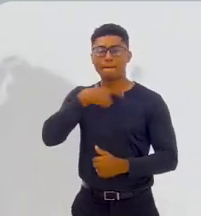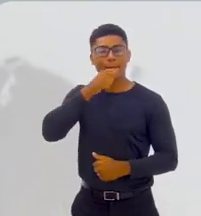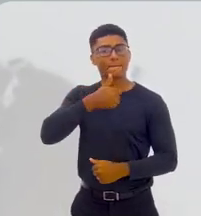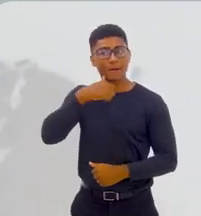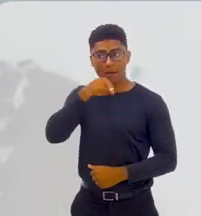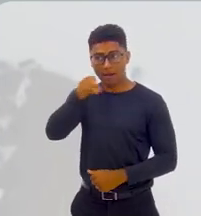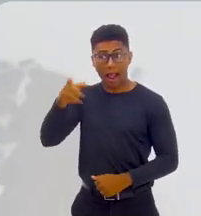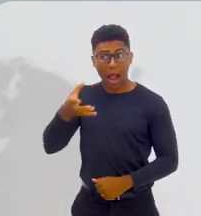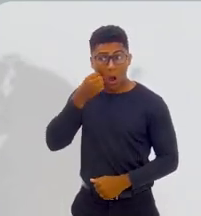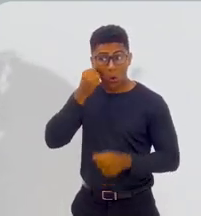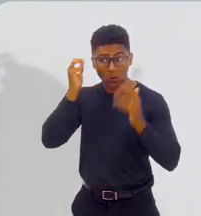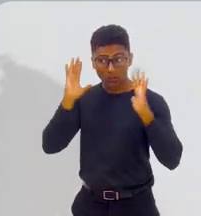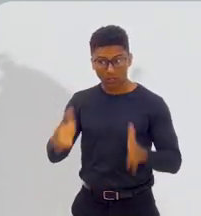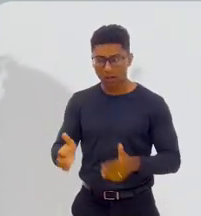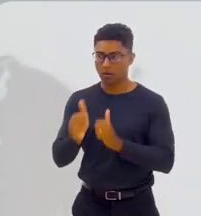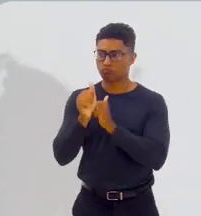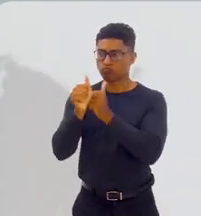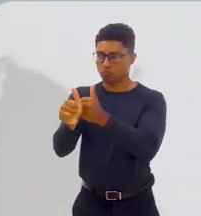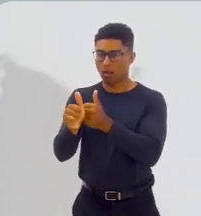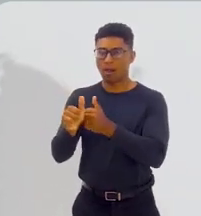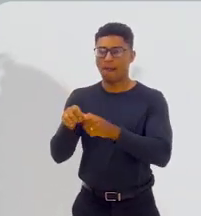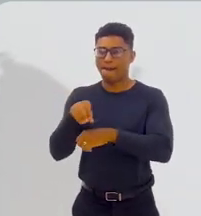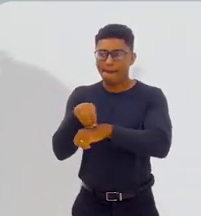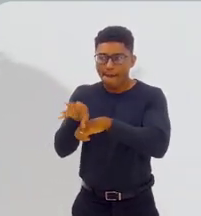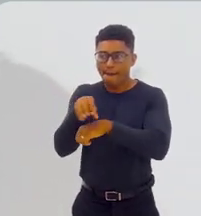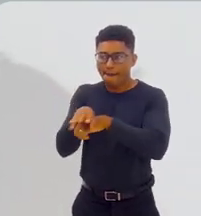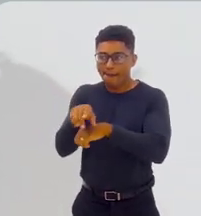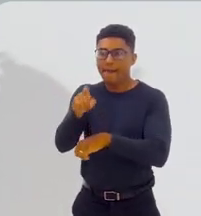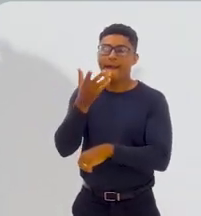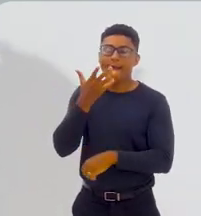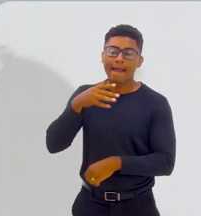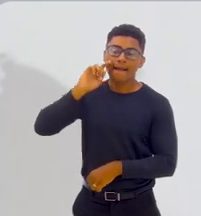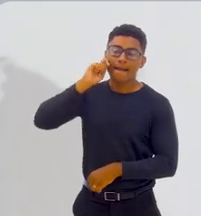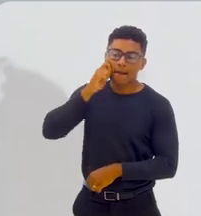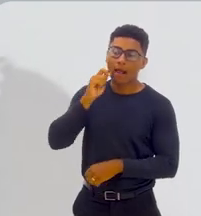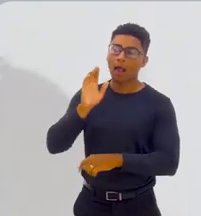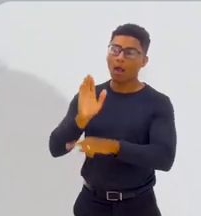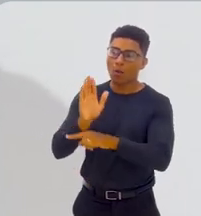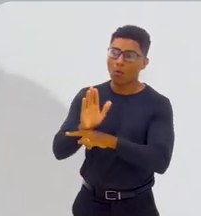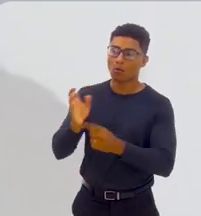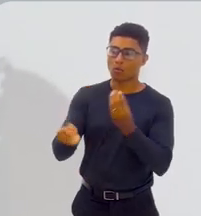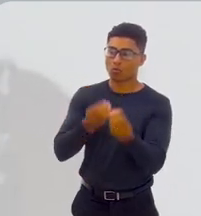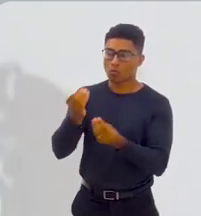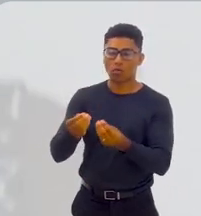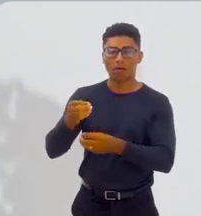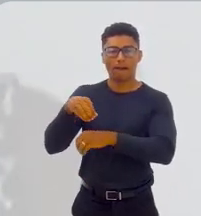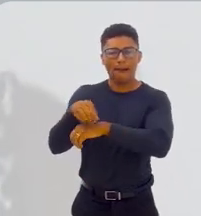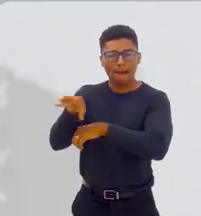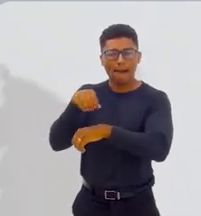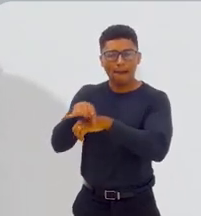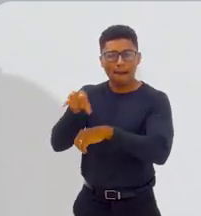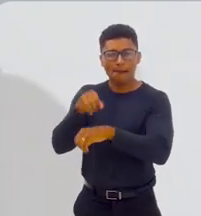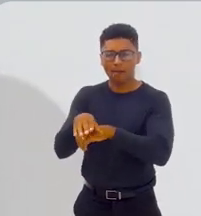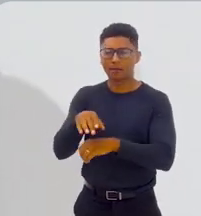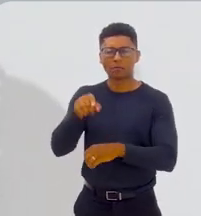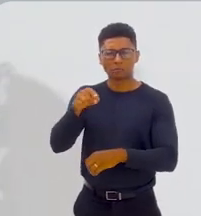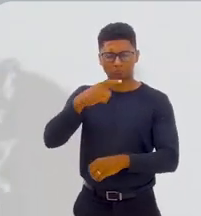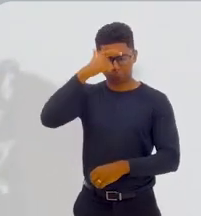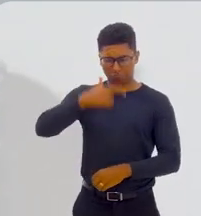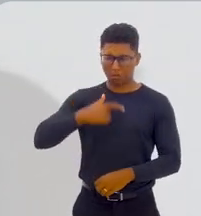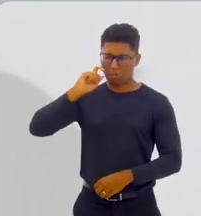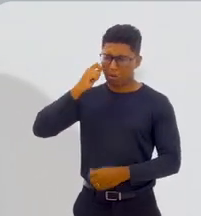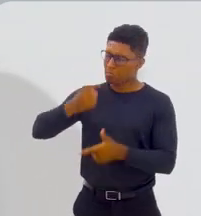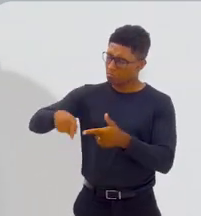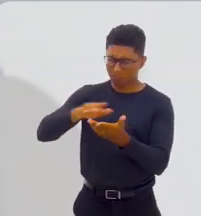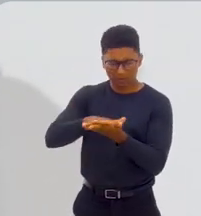no pós-adoção, orientando eles para lidar bem com essa criança preta, empoderando essa criança preta, dizendo para ela que não tem nenhum problema ser preta,